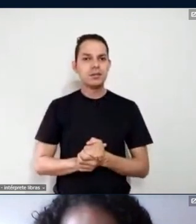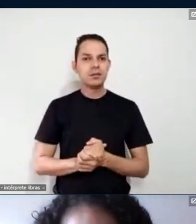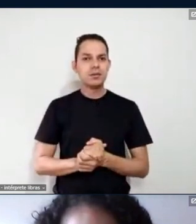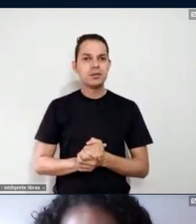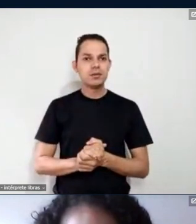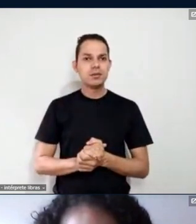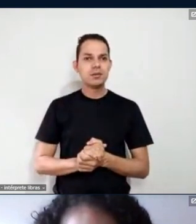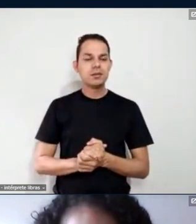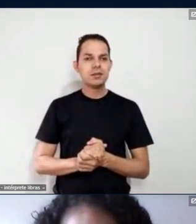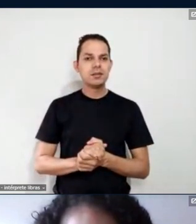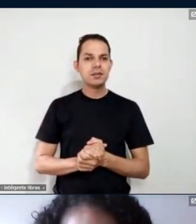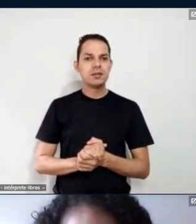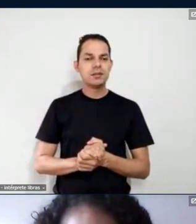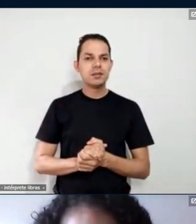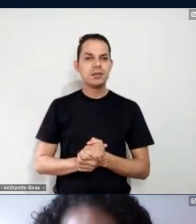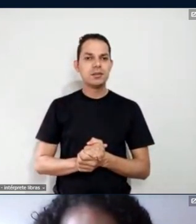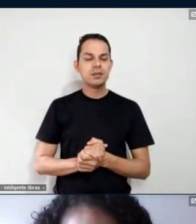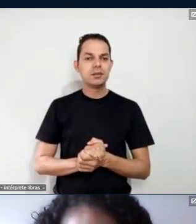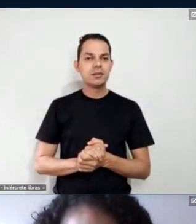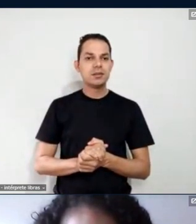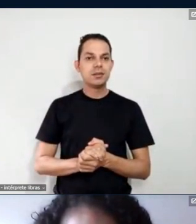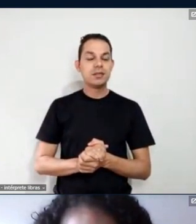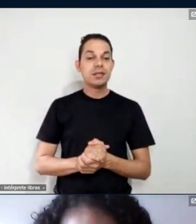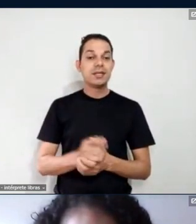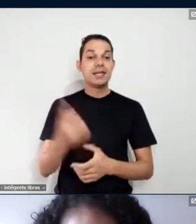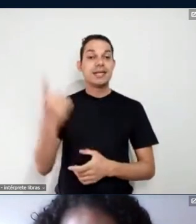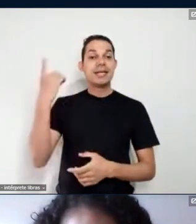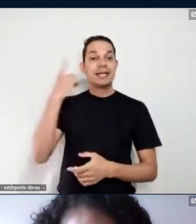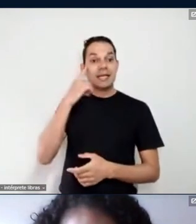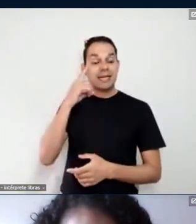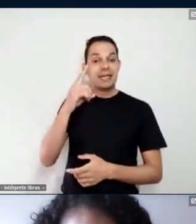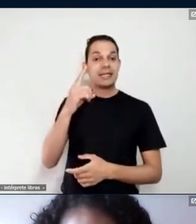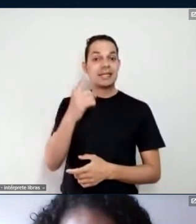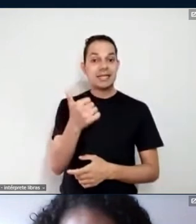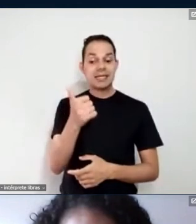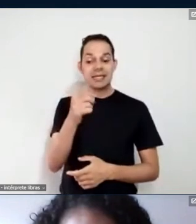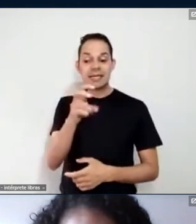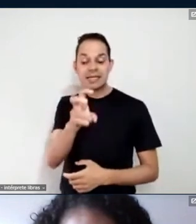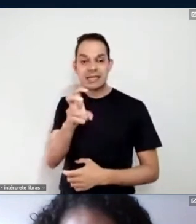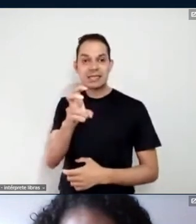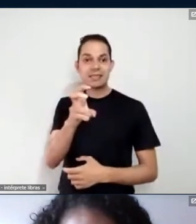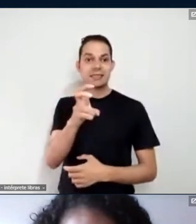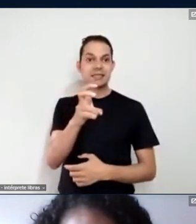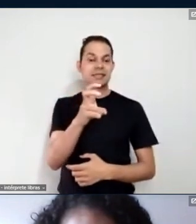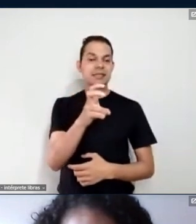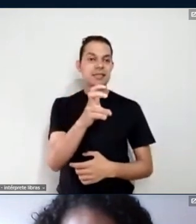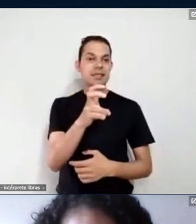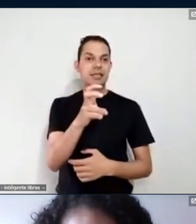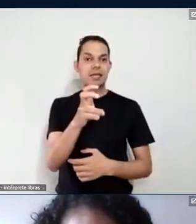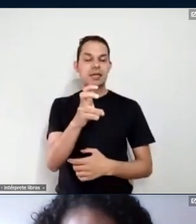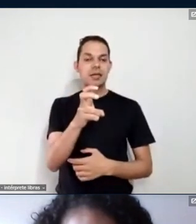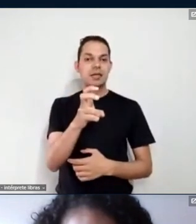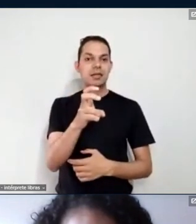dias úteis. 15 úteis, isso, 15 dias úteis, ou seja, um pouquinho mais de